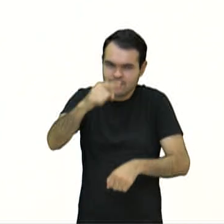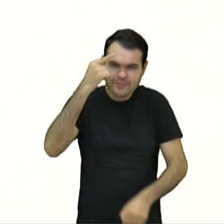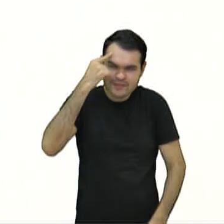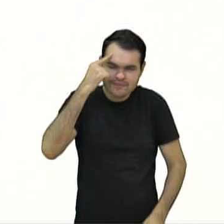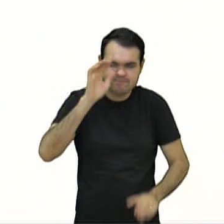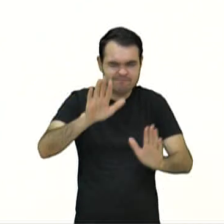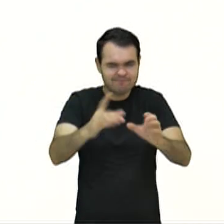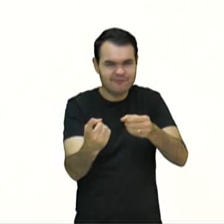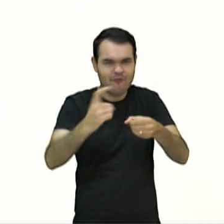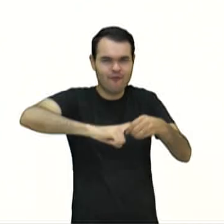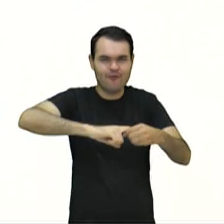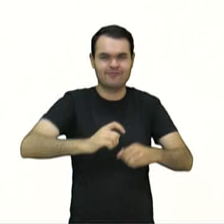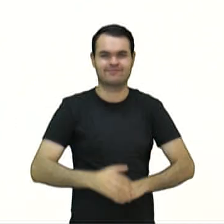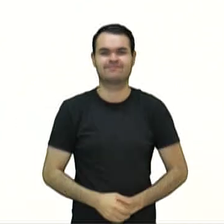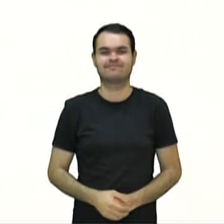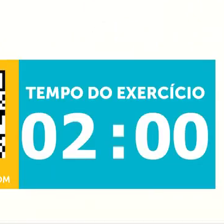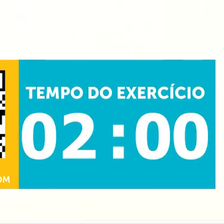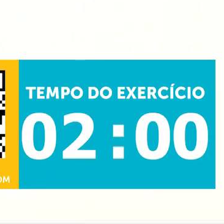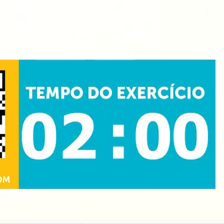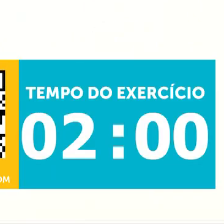pensarem e a gente já volta.